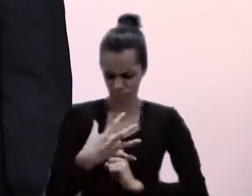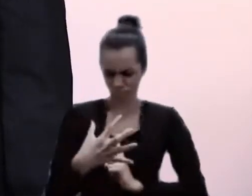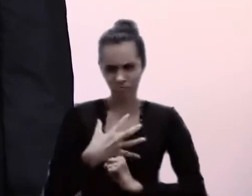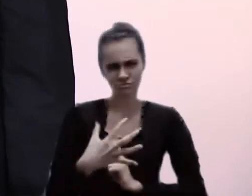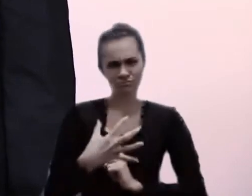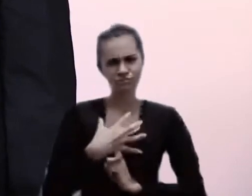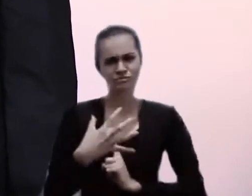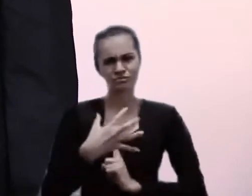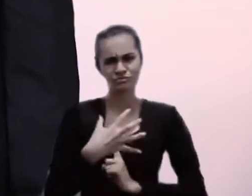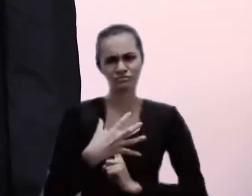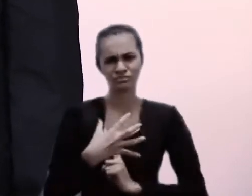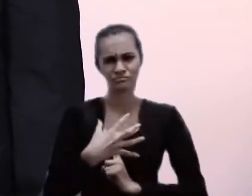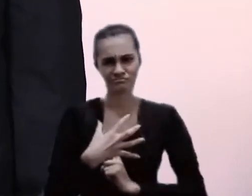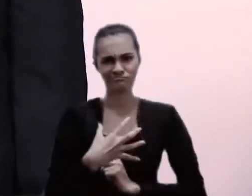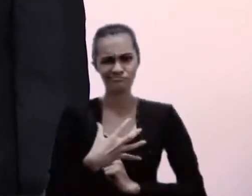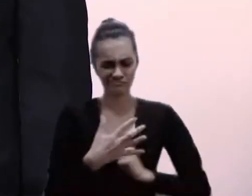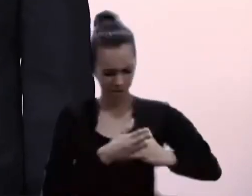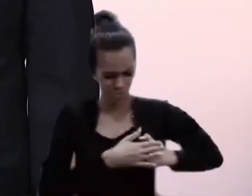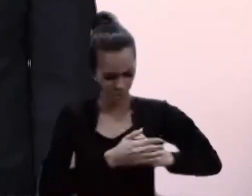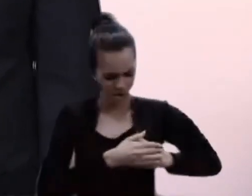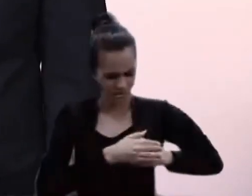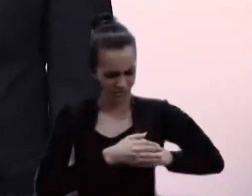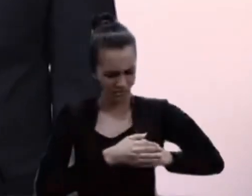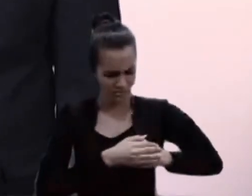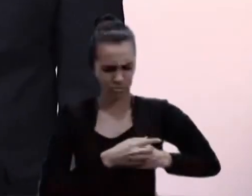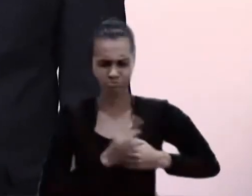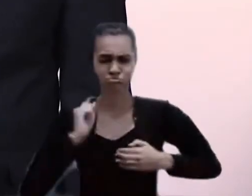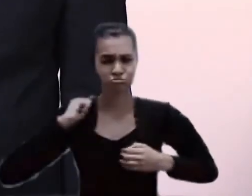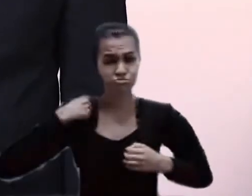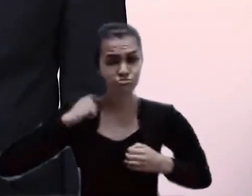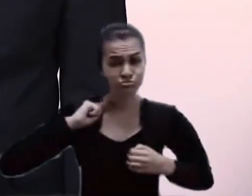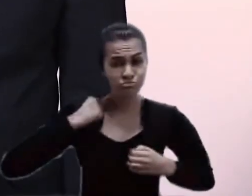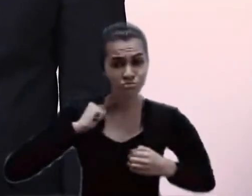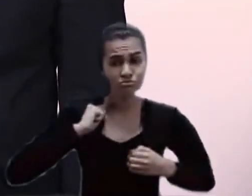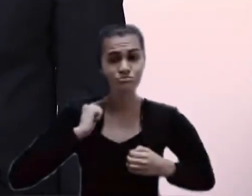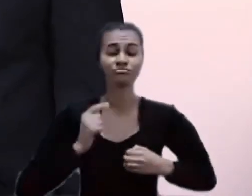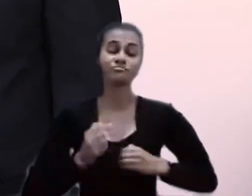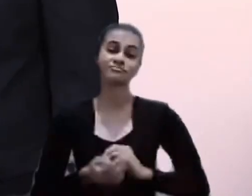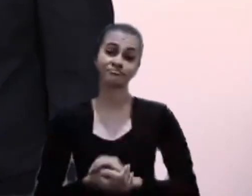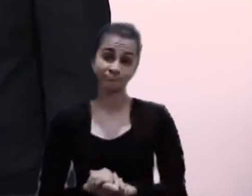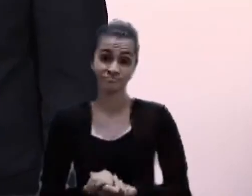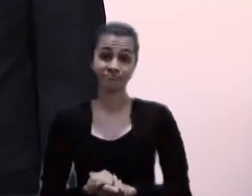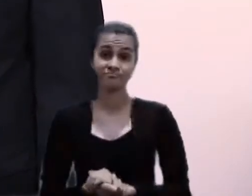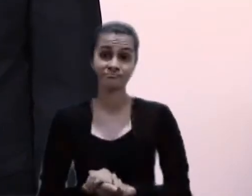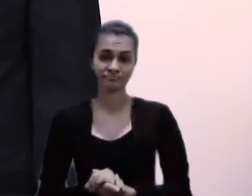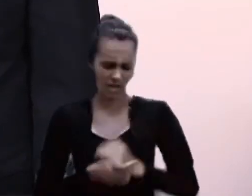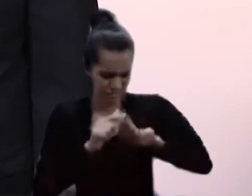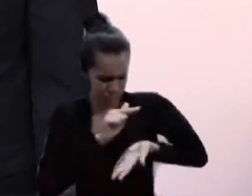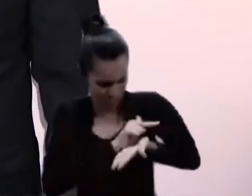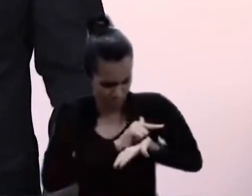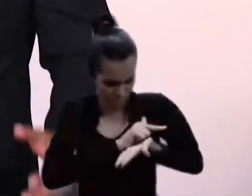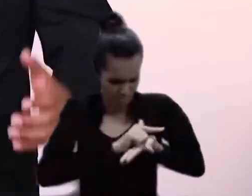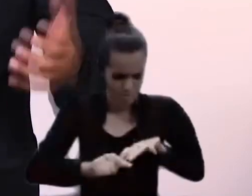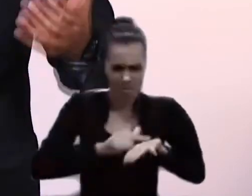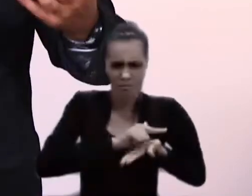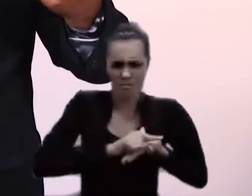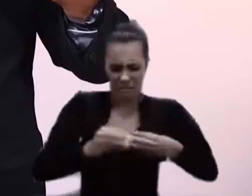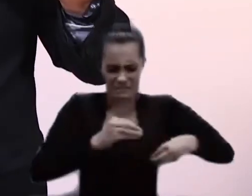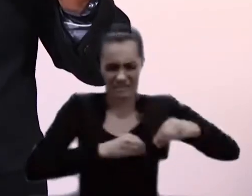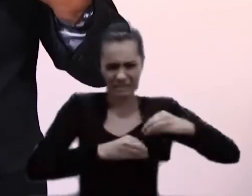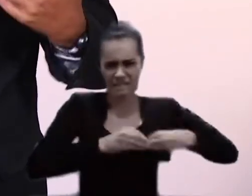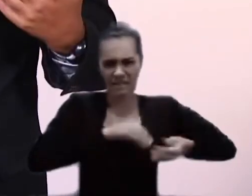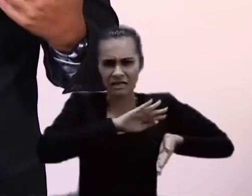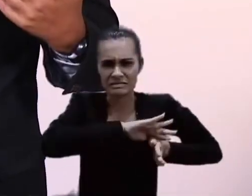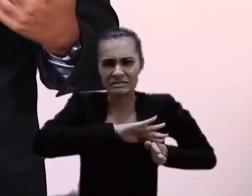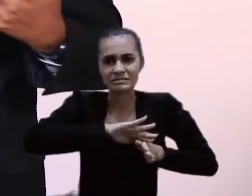alma e, como um aguilhão, expulsa as intrugices pecaminosas,